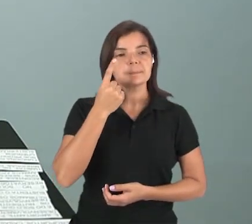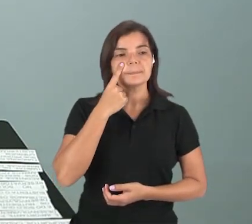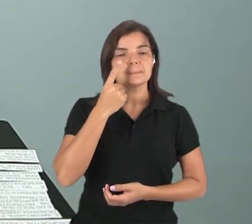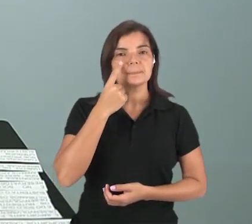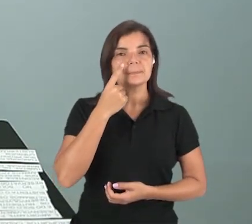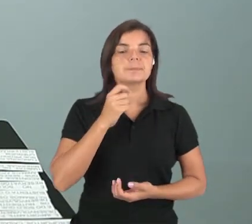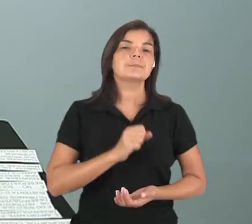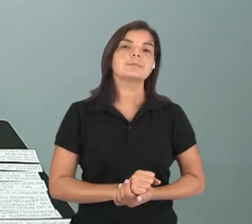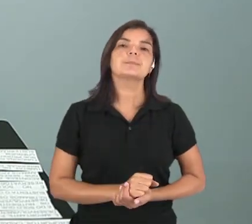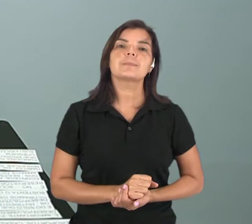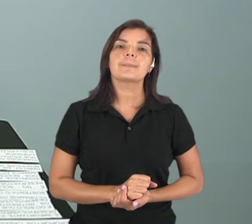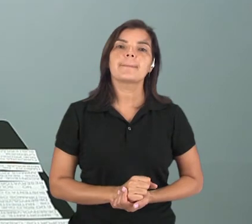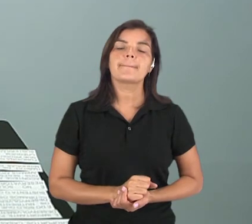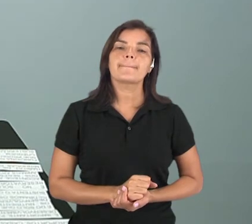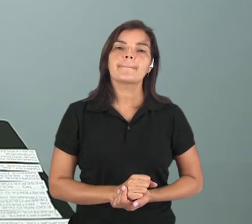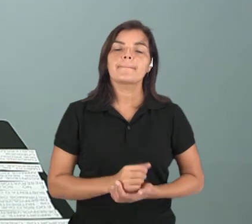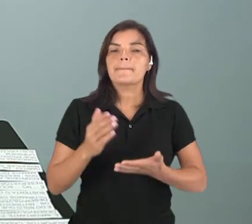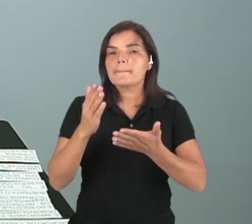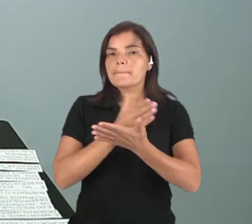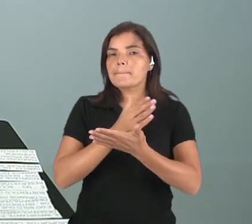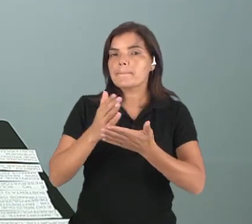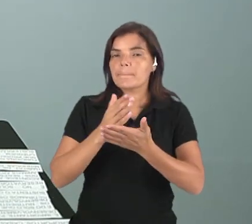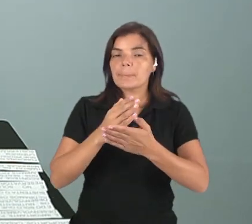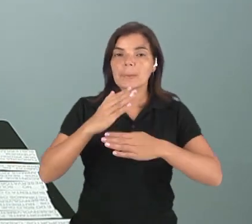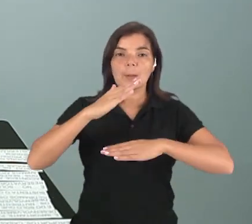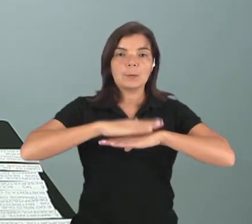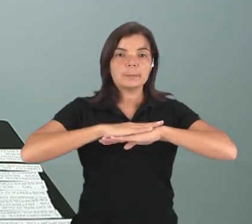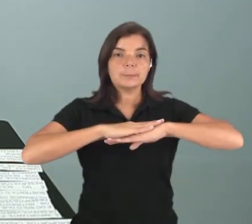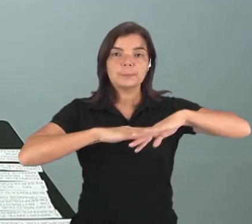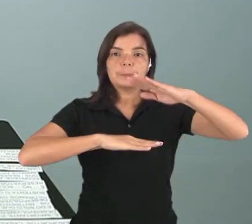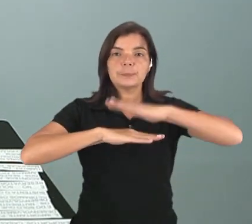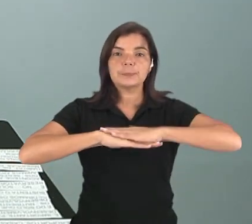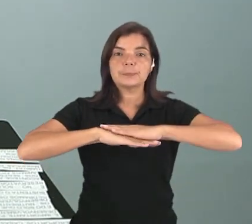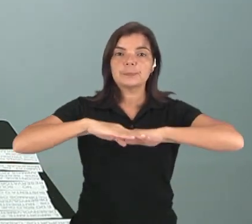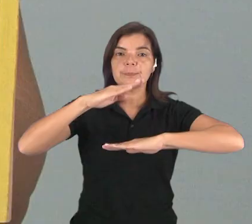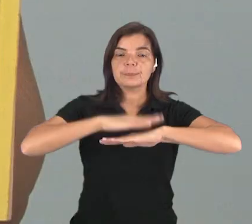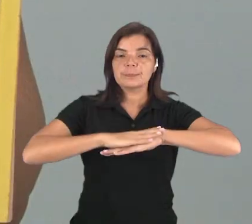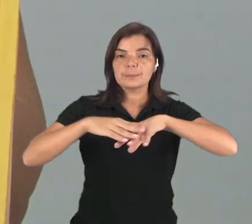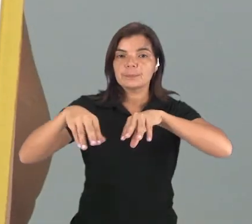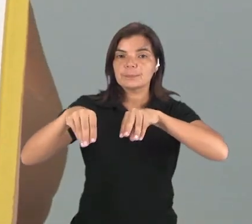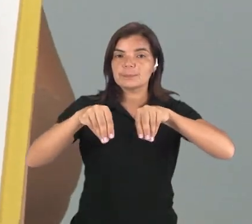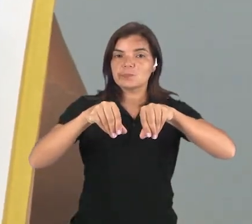visualizar, né? Algumas camadas do solo, certo?